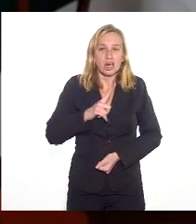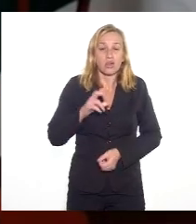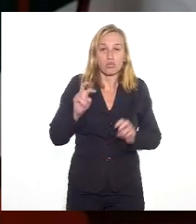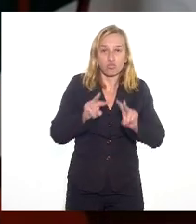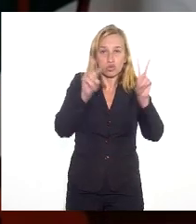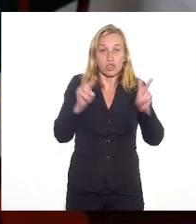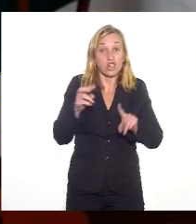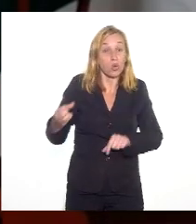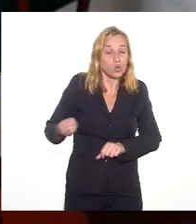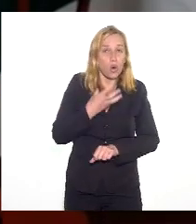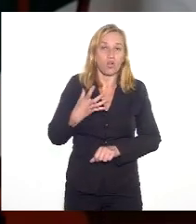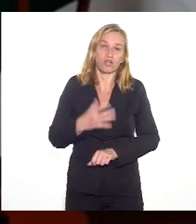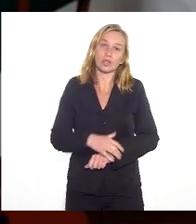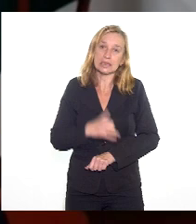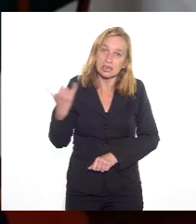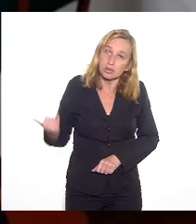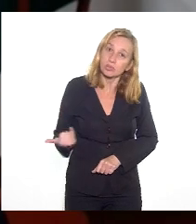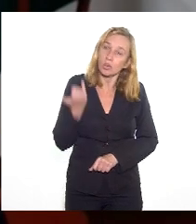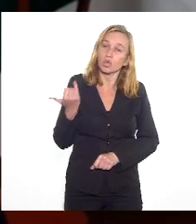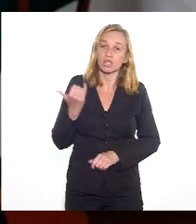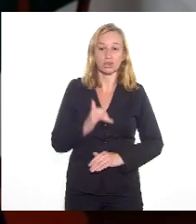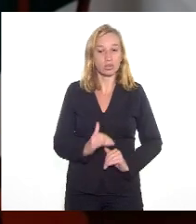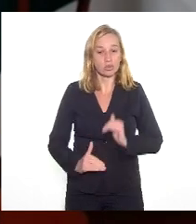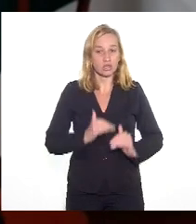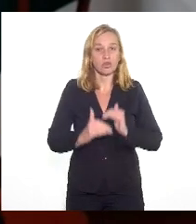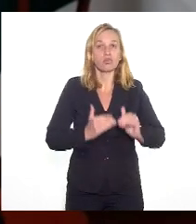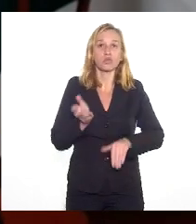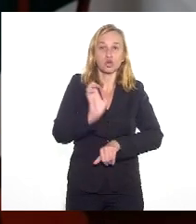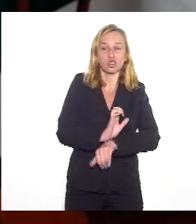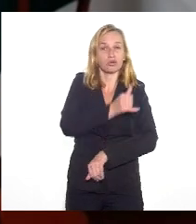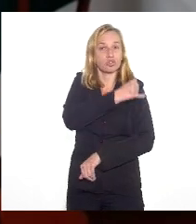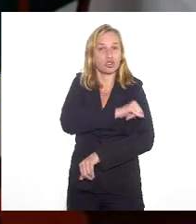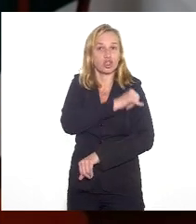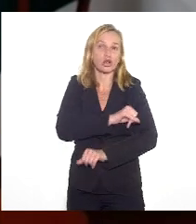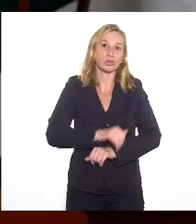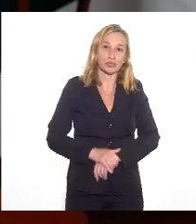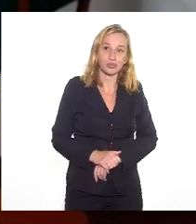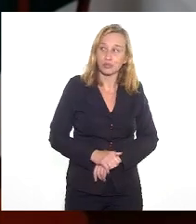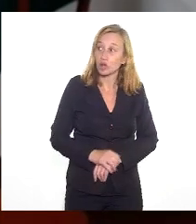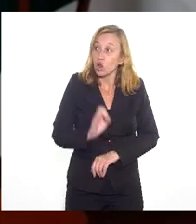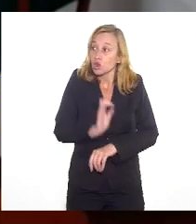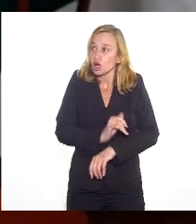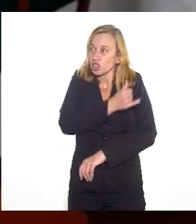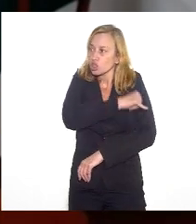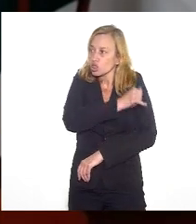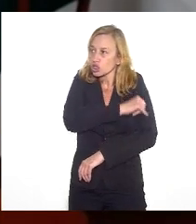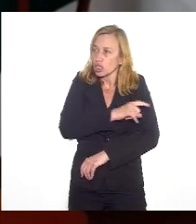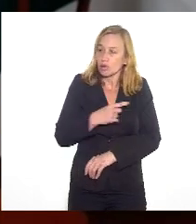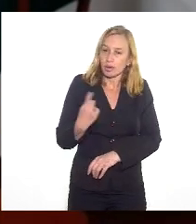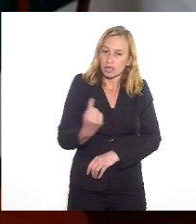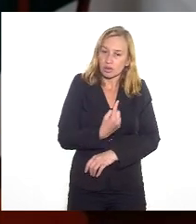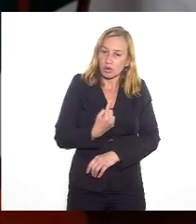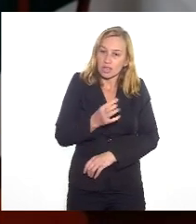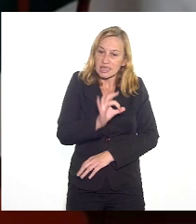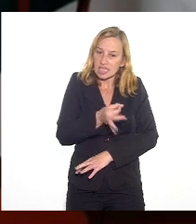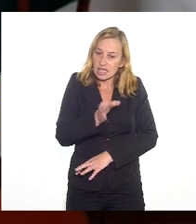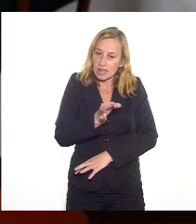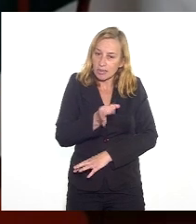visão, uma visão importante para o desenvolvimento do Estado do Rio de Janeiro. O Estado do Rio de Janeiro, para a gente combater, de